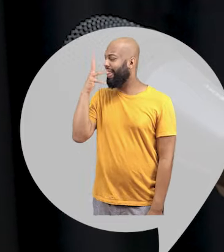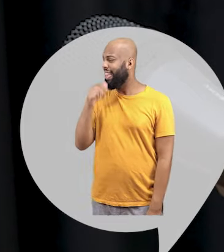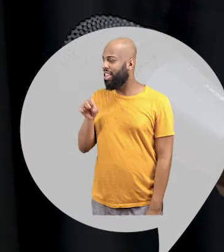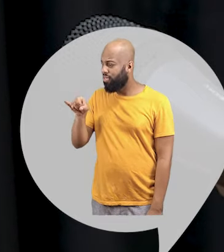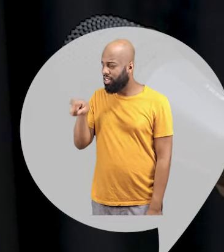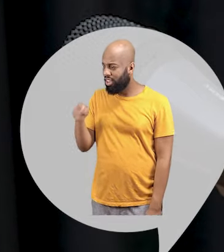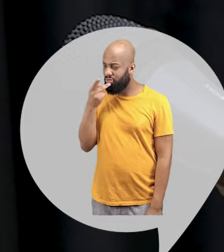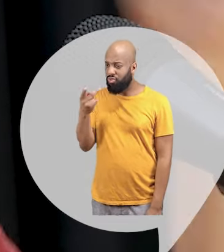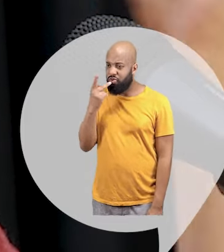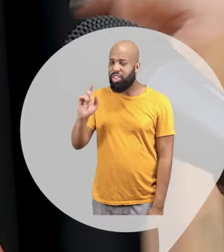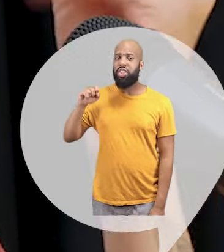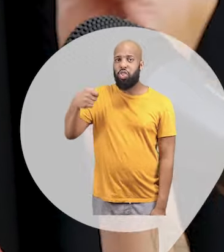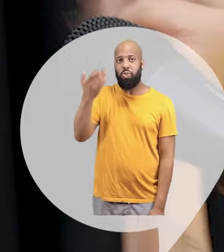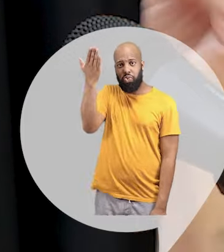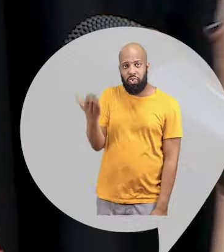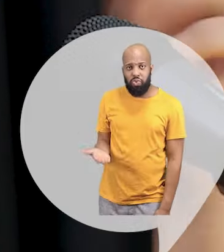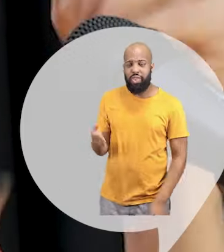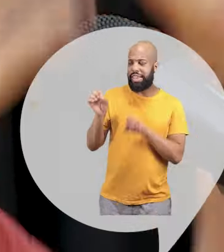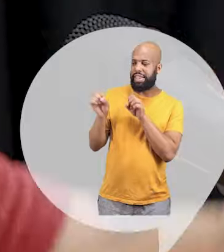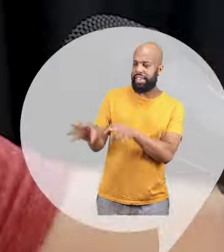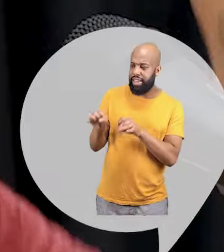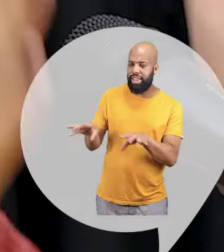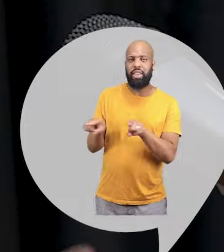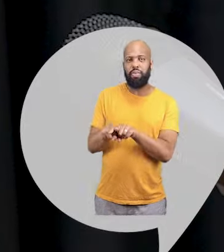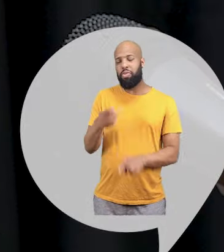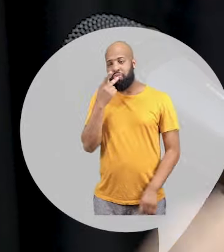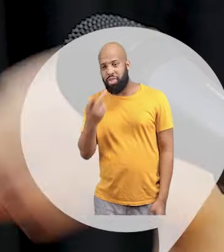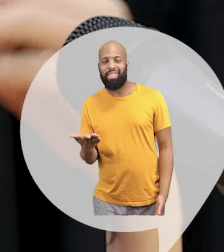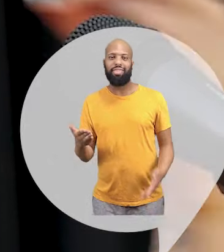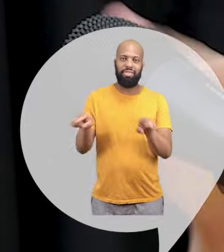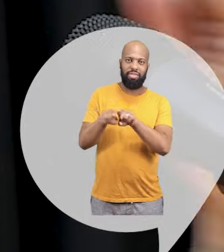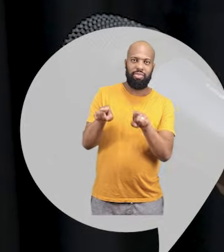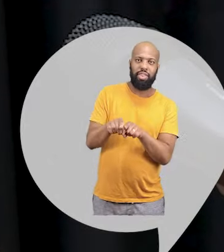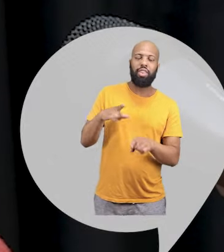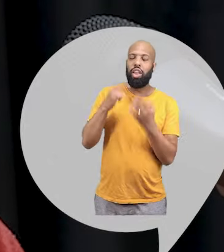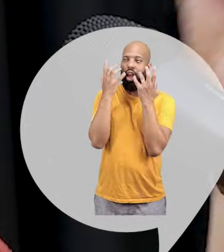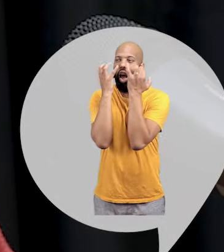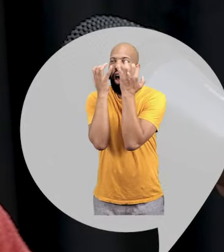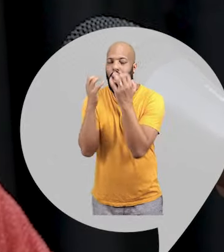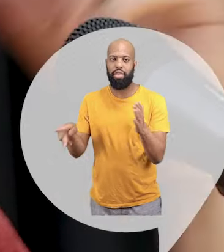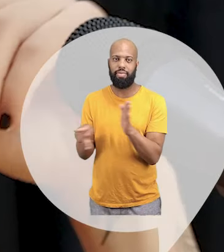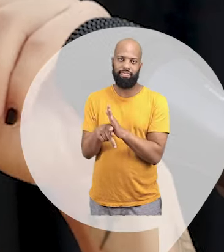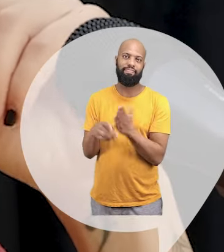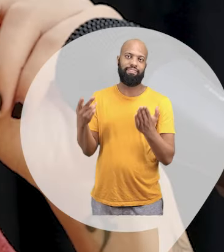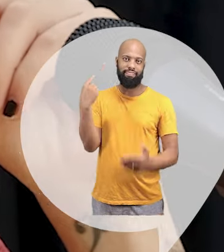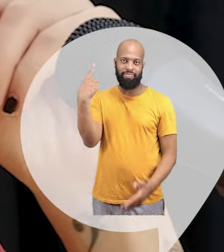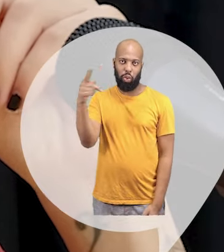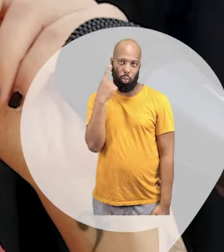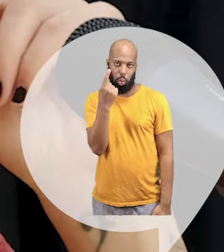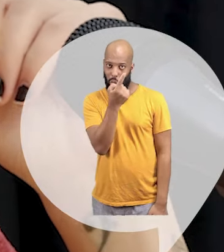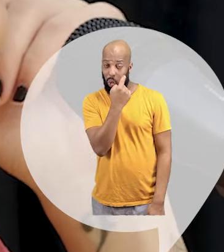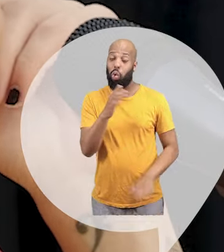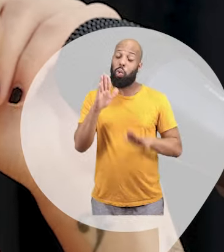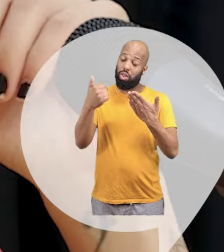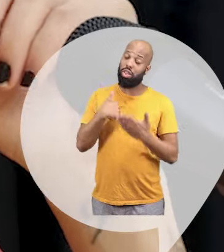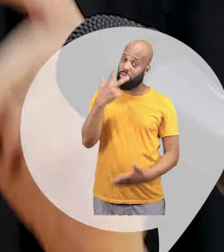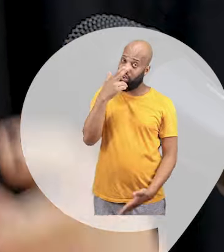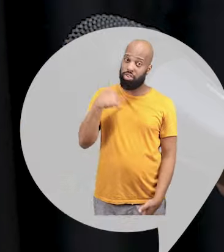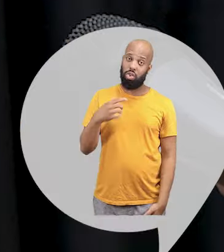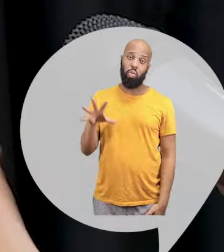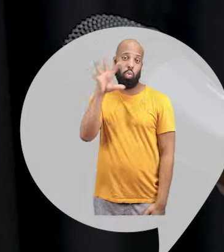e é muito lindo quando você fala sobre você ensina você fala o brilho no olhar né então eu acho